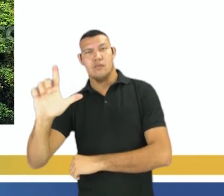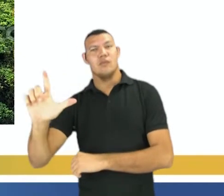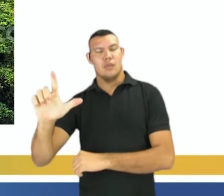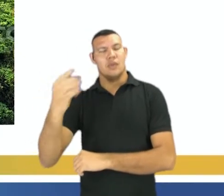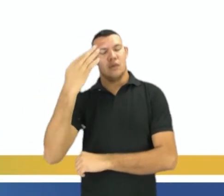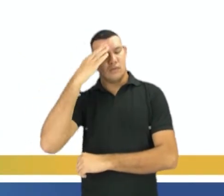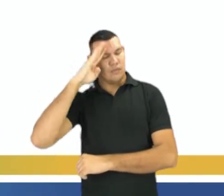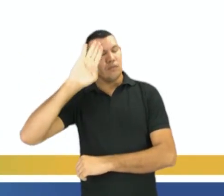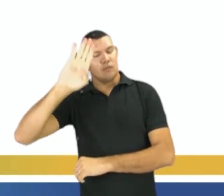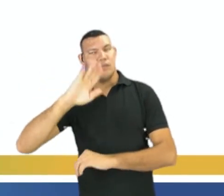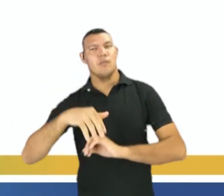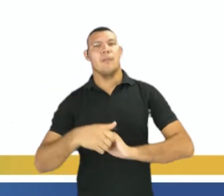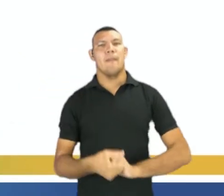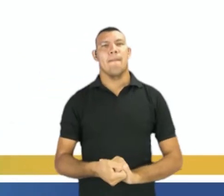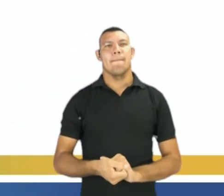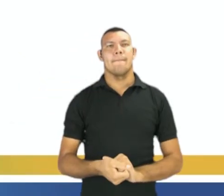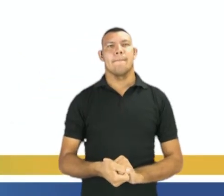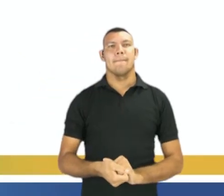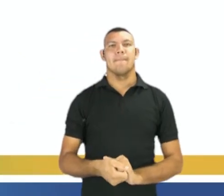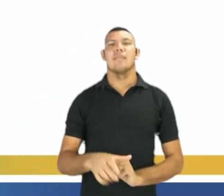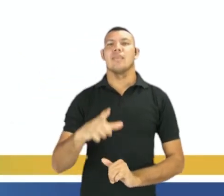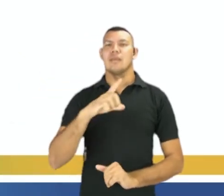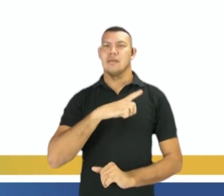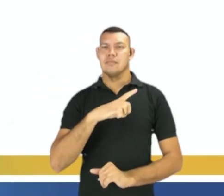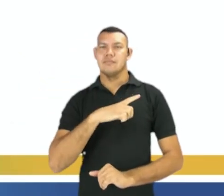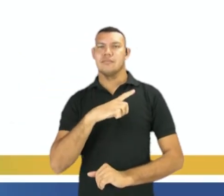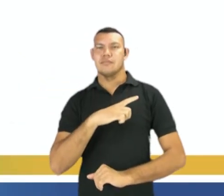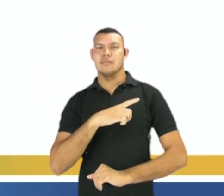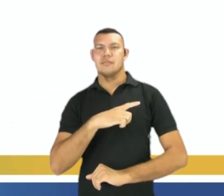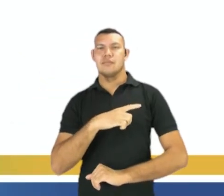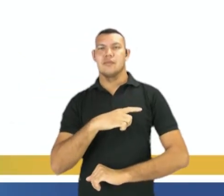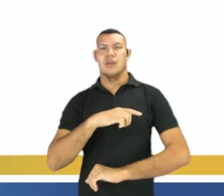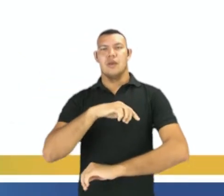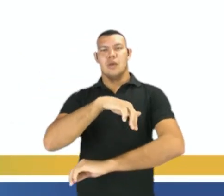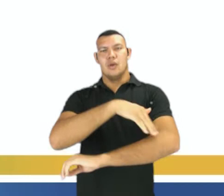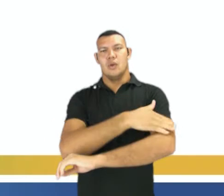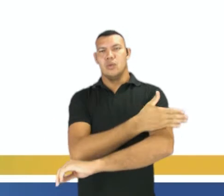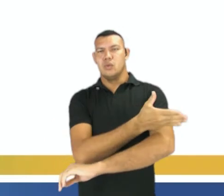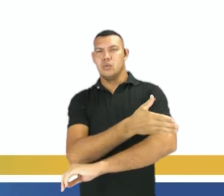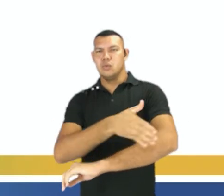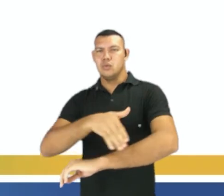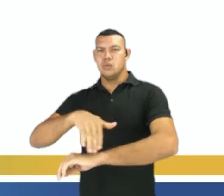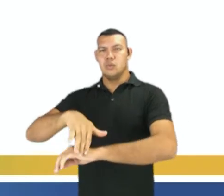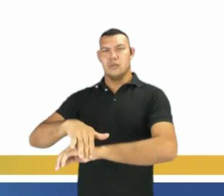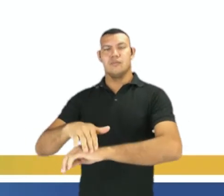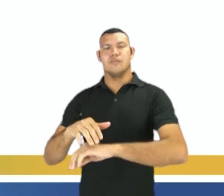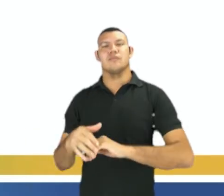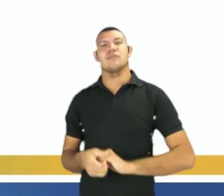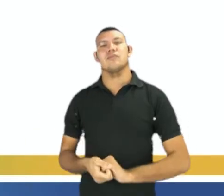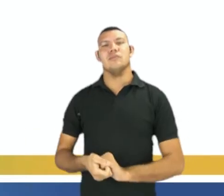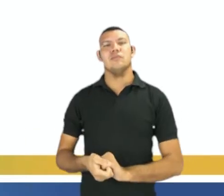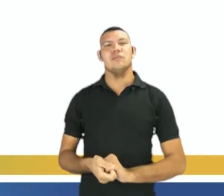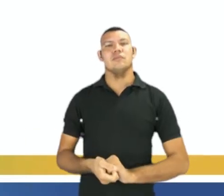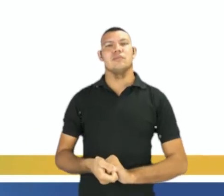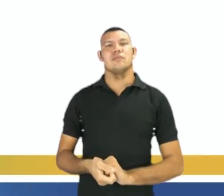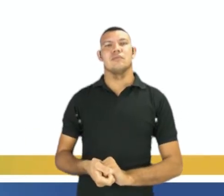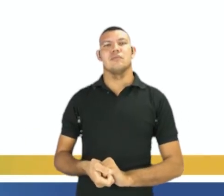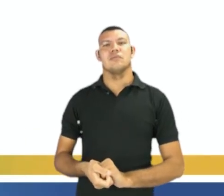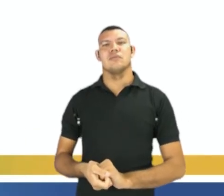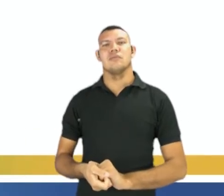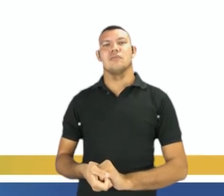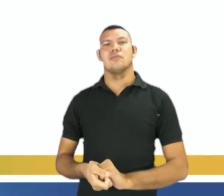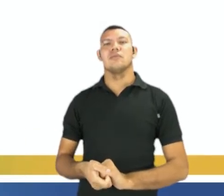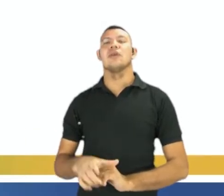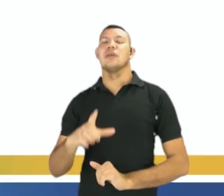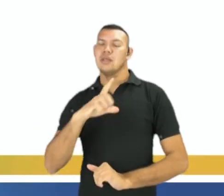nessa floresta. Aí nós temos a Mata Atlântica, que é o tipo de formações vegetais do território brasileiro e